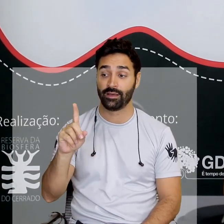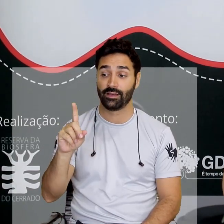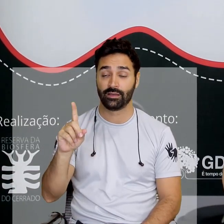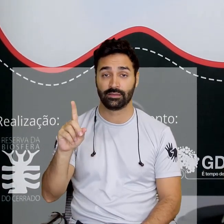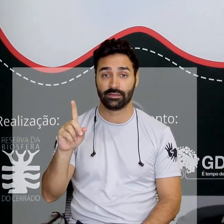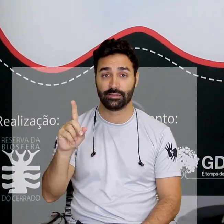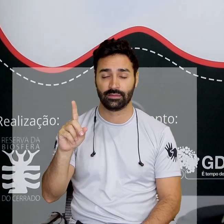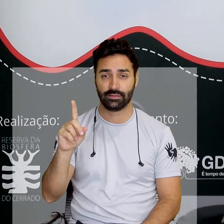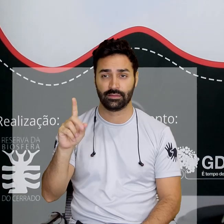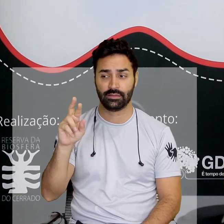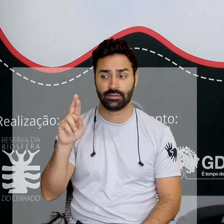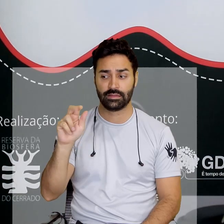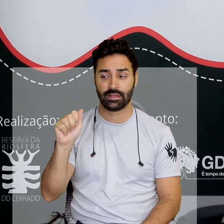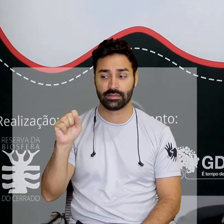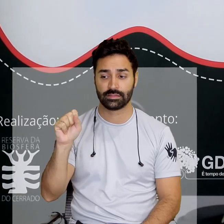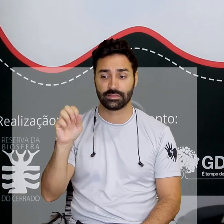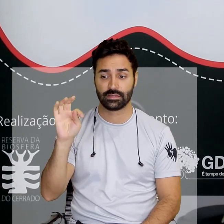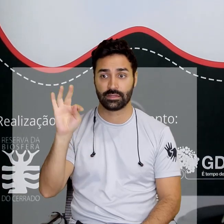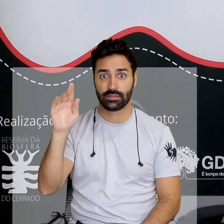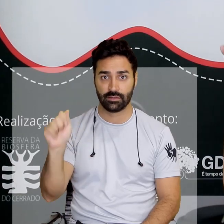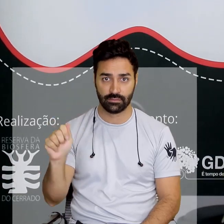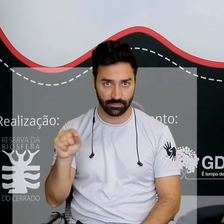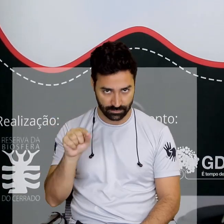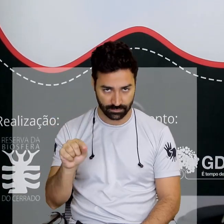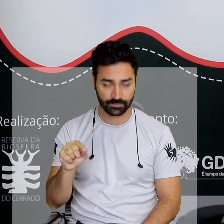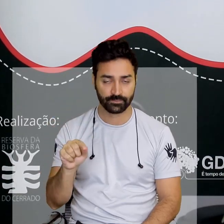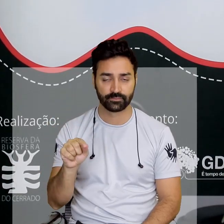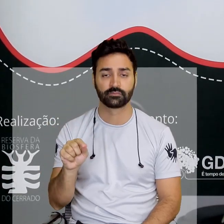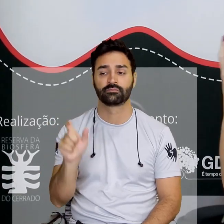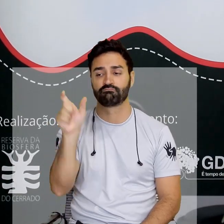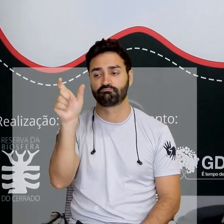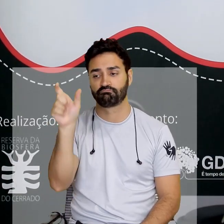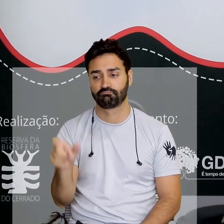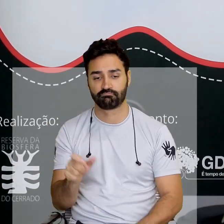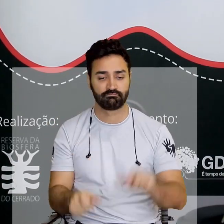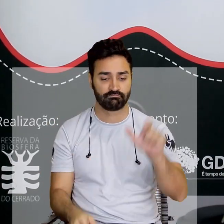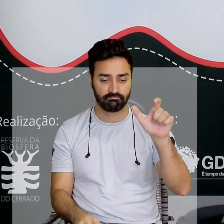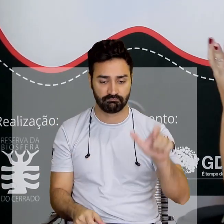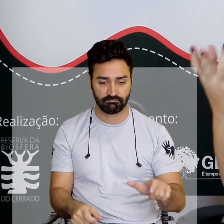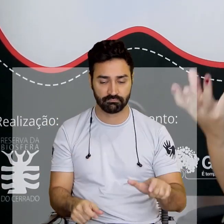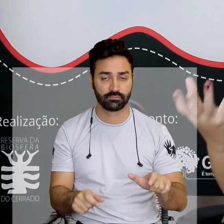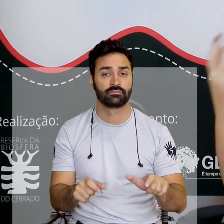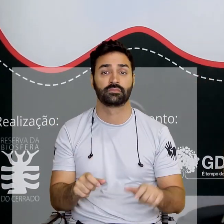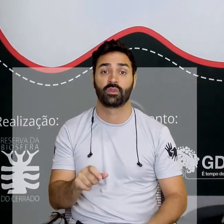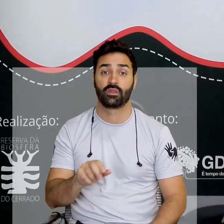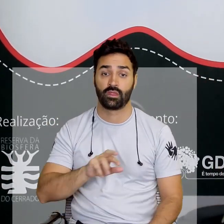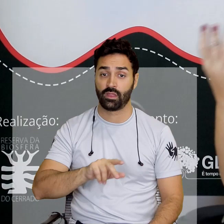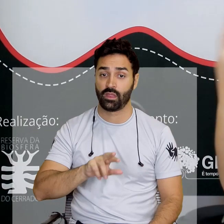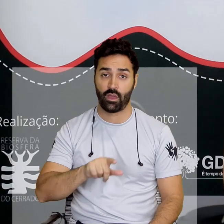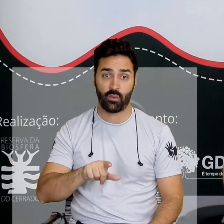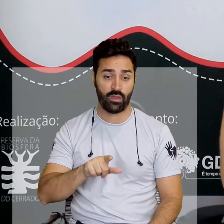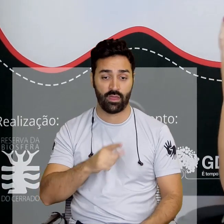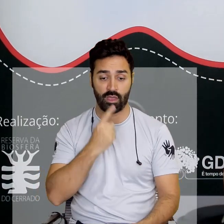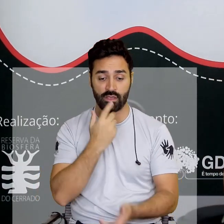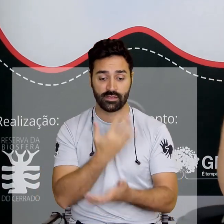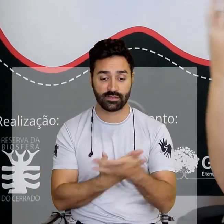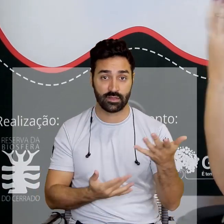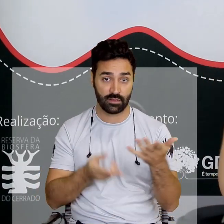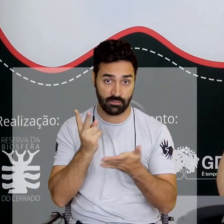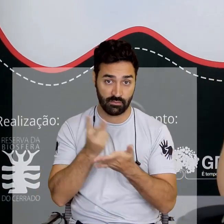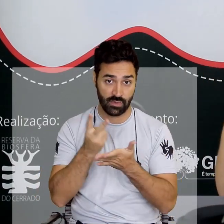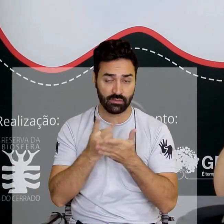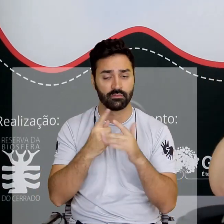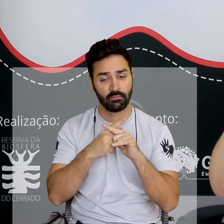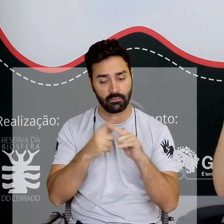diferente. O padrasto e a madrasta, apesar de não terem consanguinidade, tem uma relação de